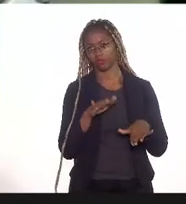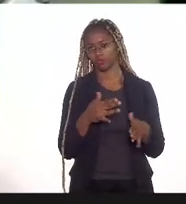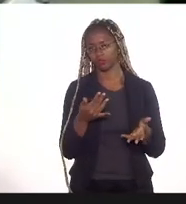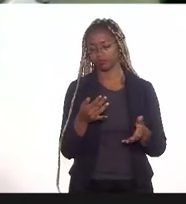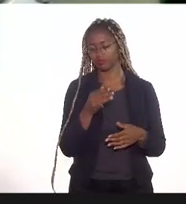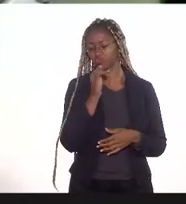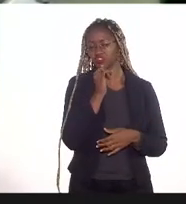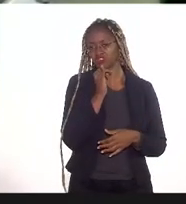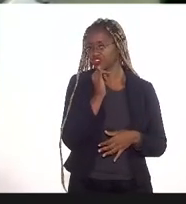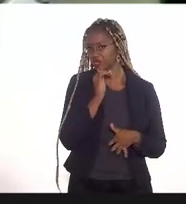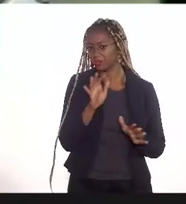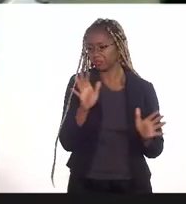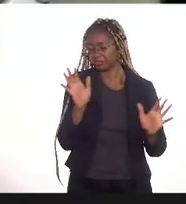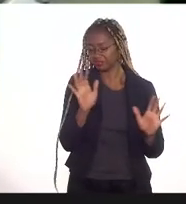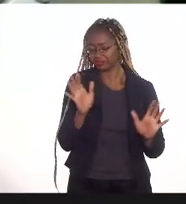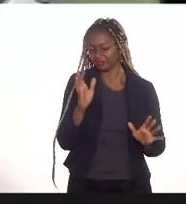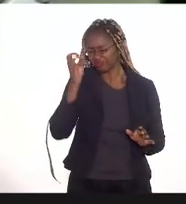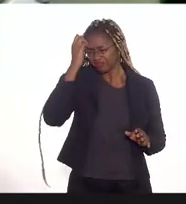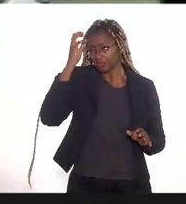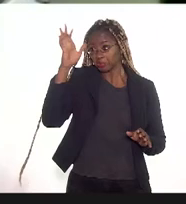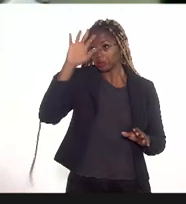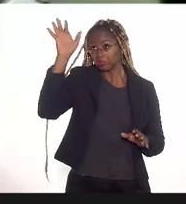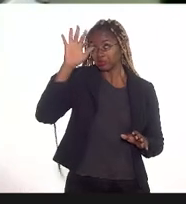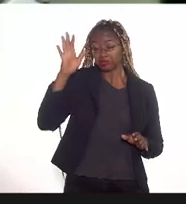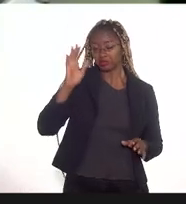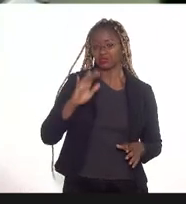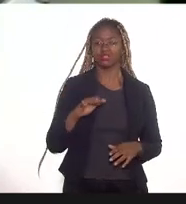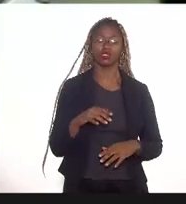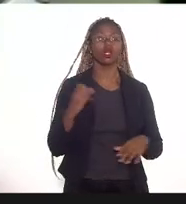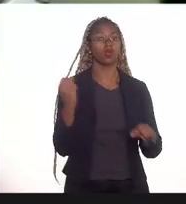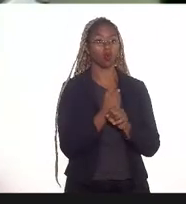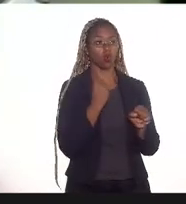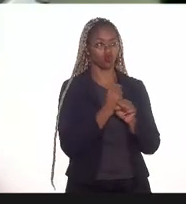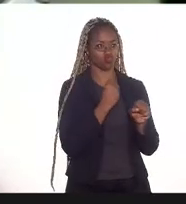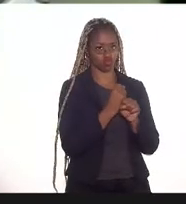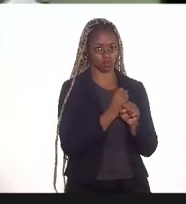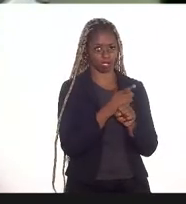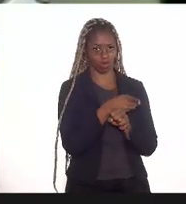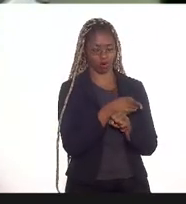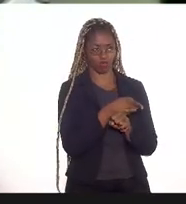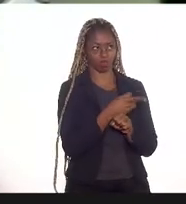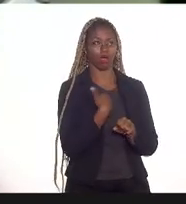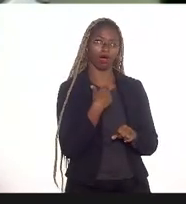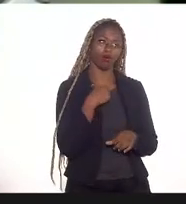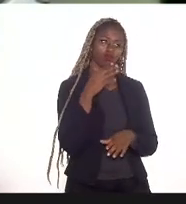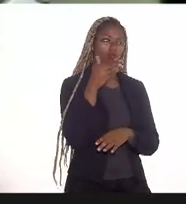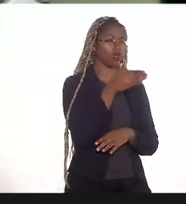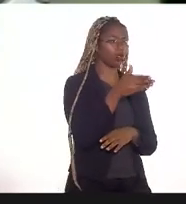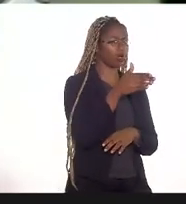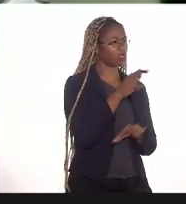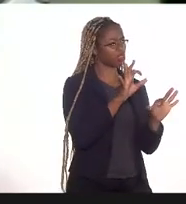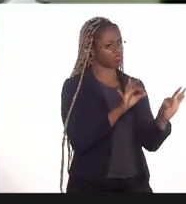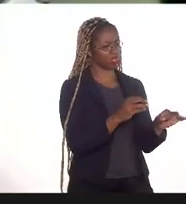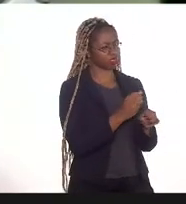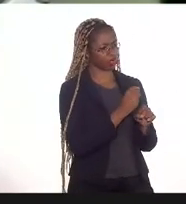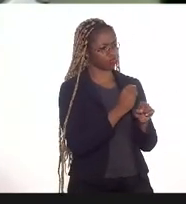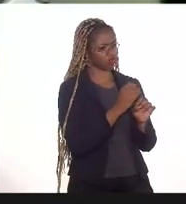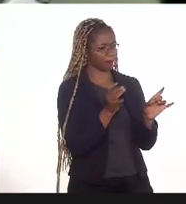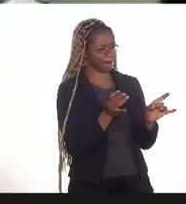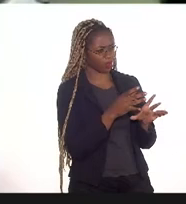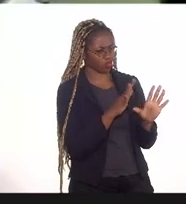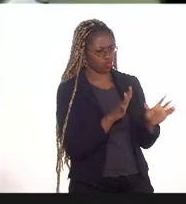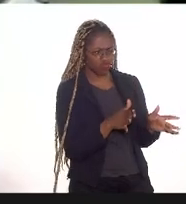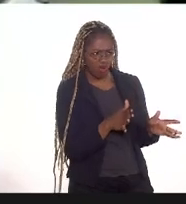exemplo bem hipotético, se for uma construção, nós faremos uma visita em loco para saber se realmente essa construção ela foi realizada.